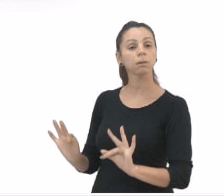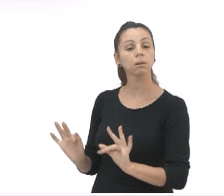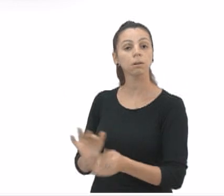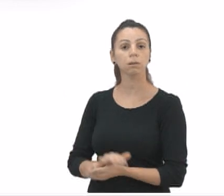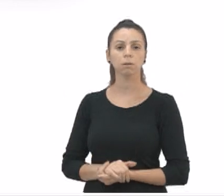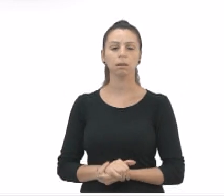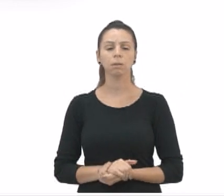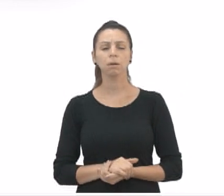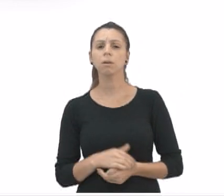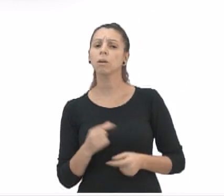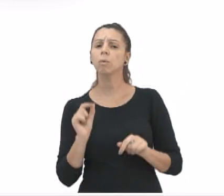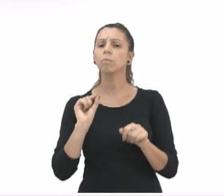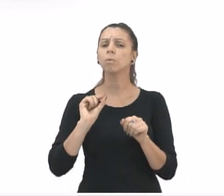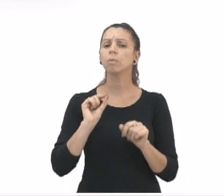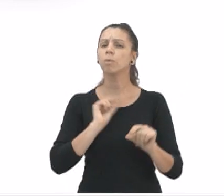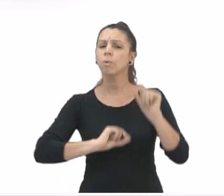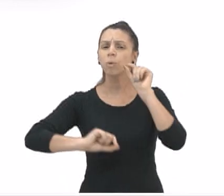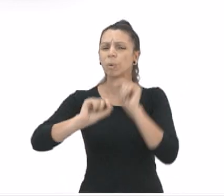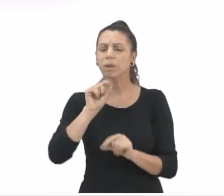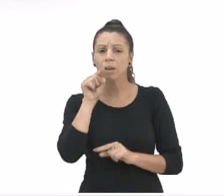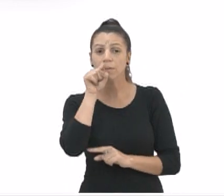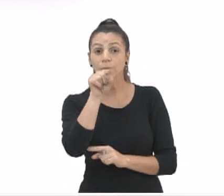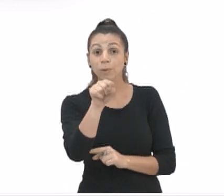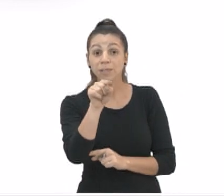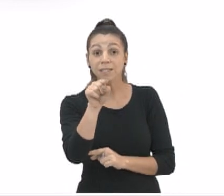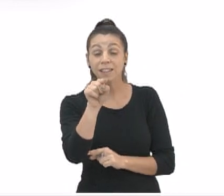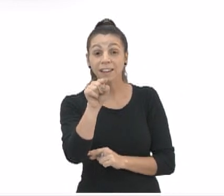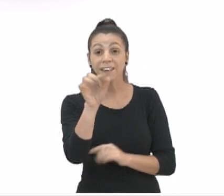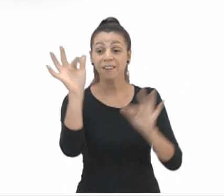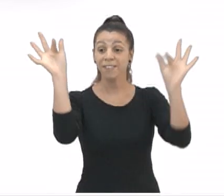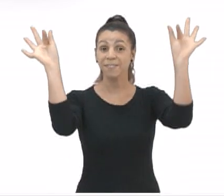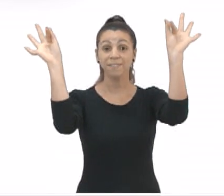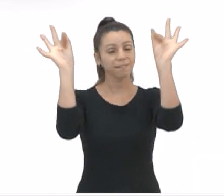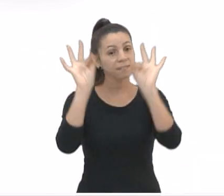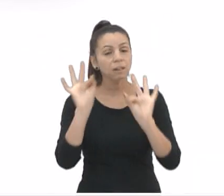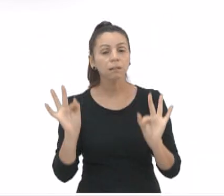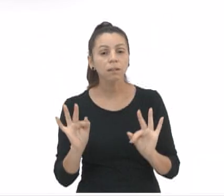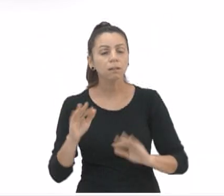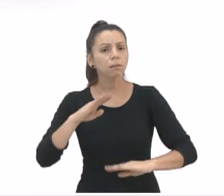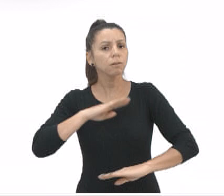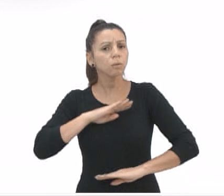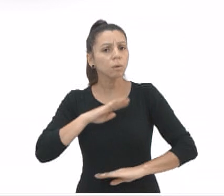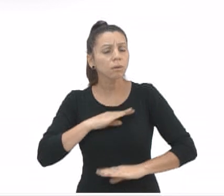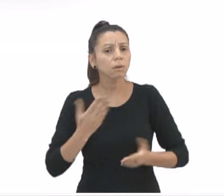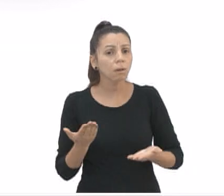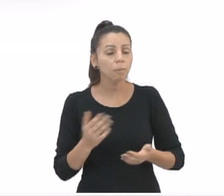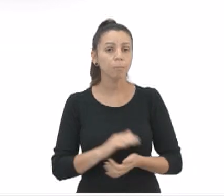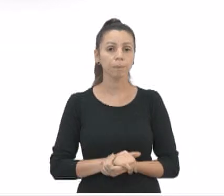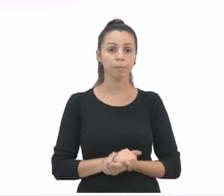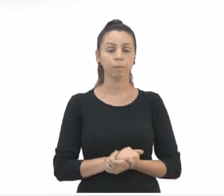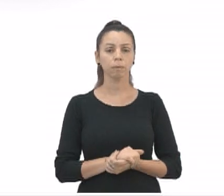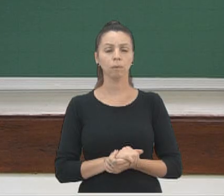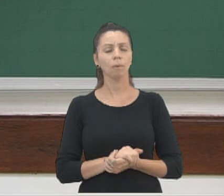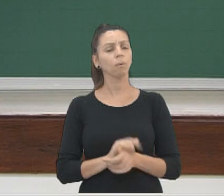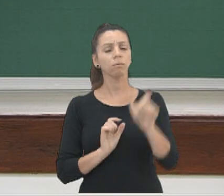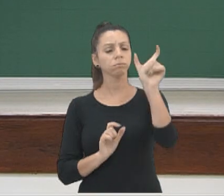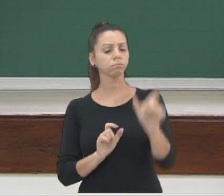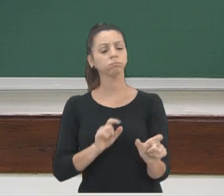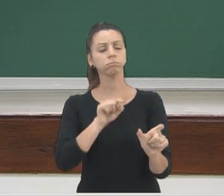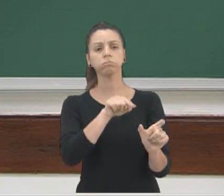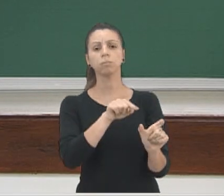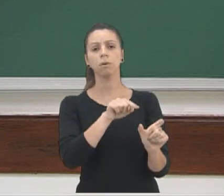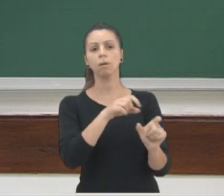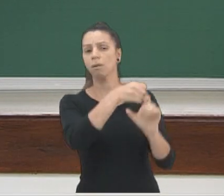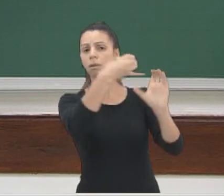que te faz feliz? Na verdade, tem duas perguntas na letra A. Primeiro, então, o que seria uma pessoa feliz? Quais